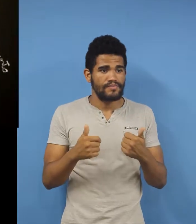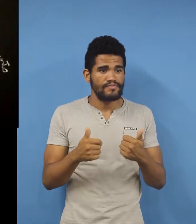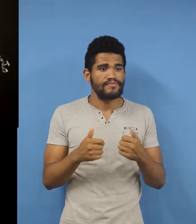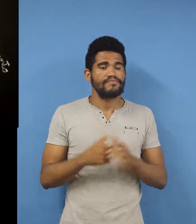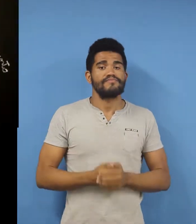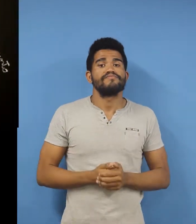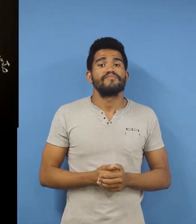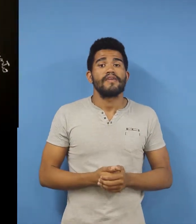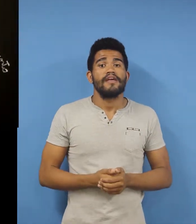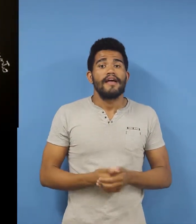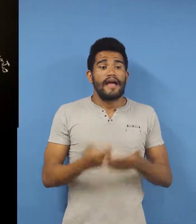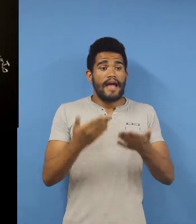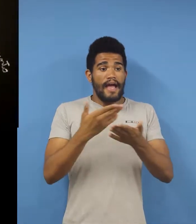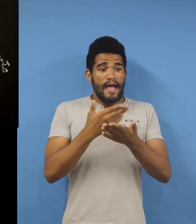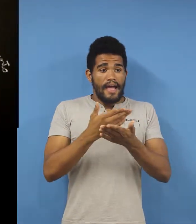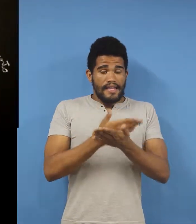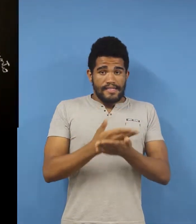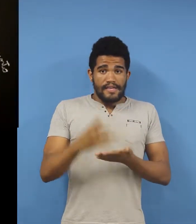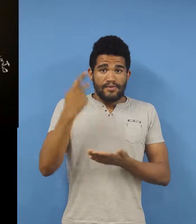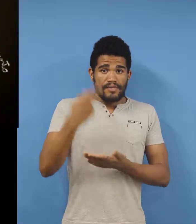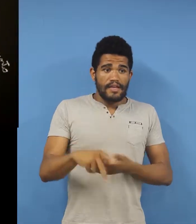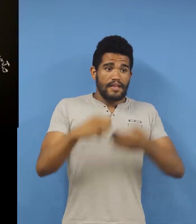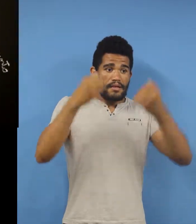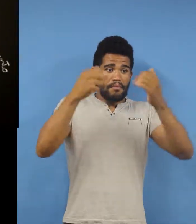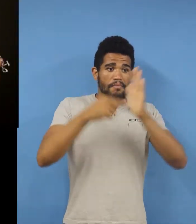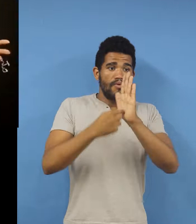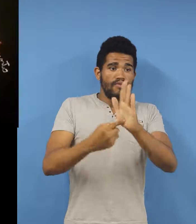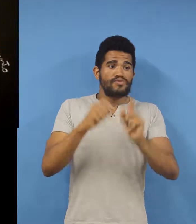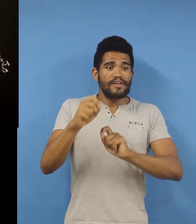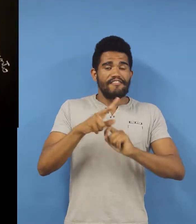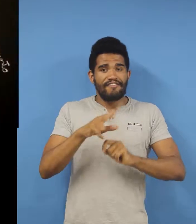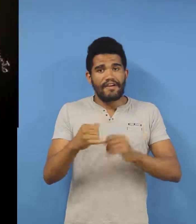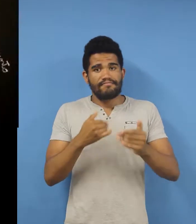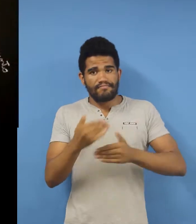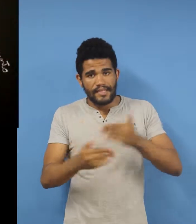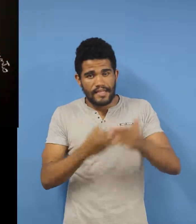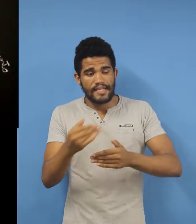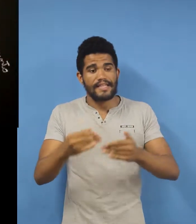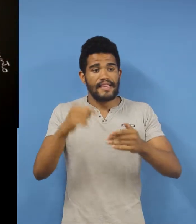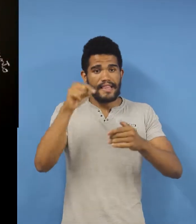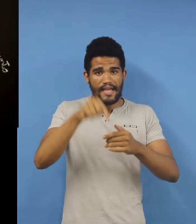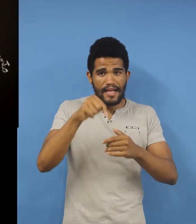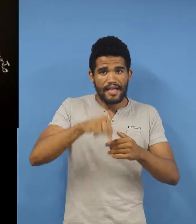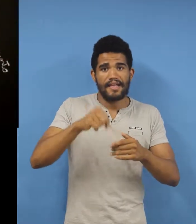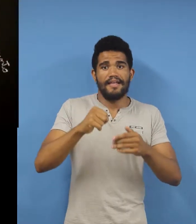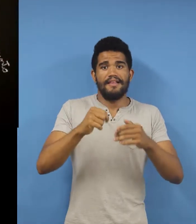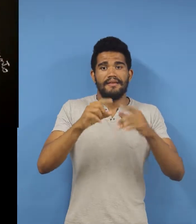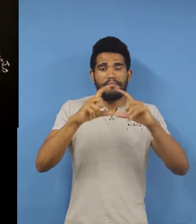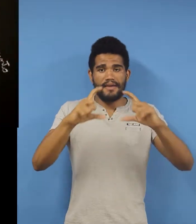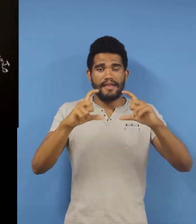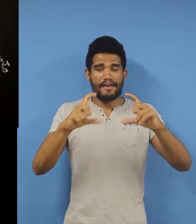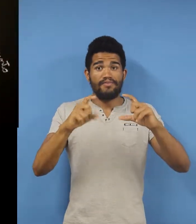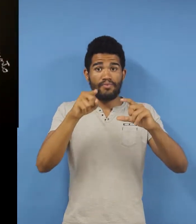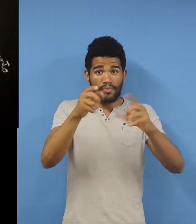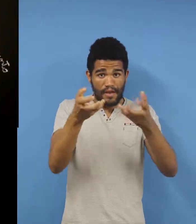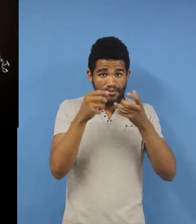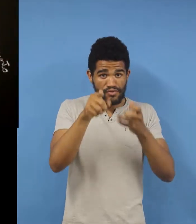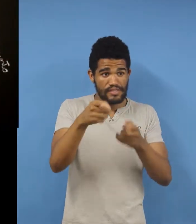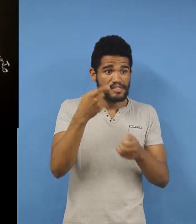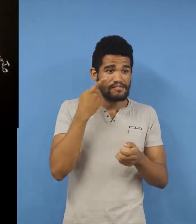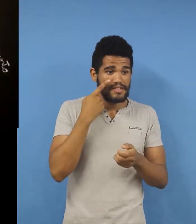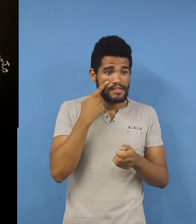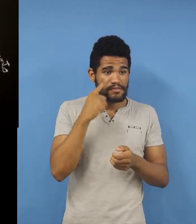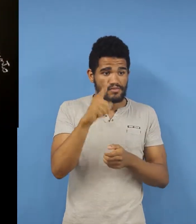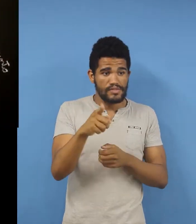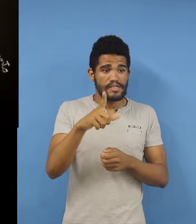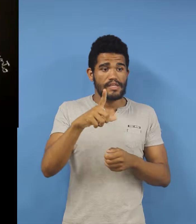da violência contra a mulher? Conseguiu enxergar os argumentos dela? Tópico frasal. A frase inicial dela deixa muito claro sobre o que ela vai